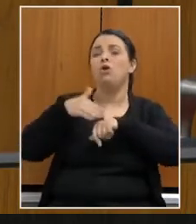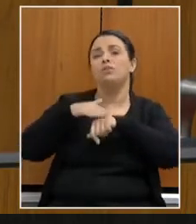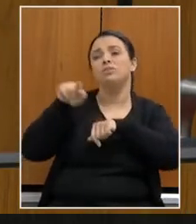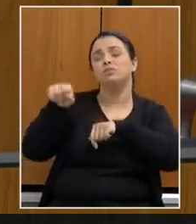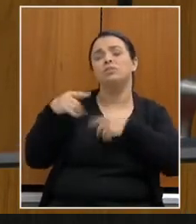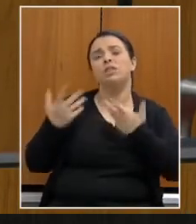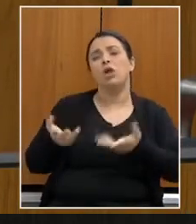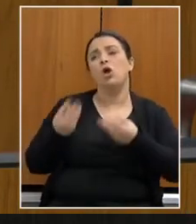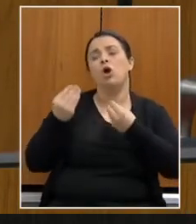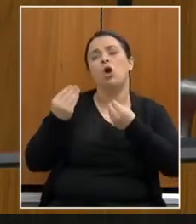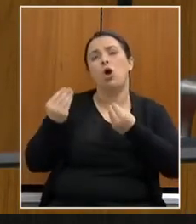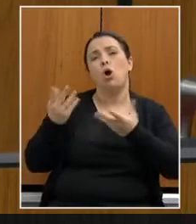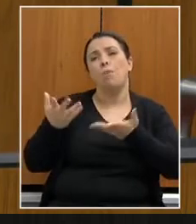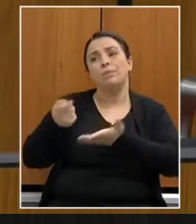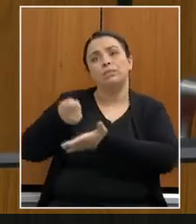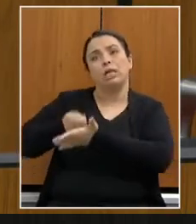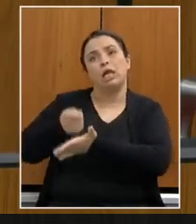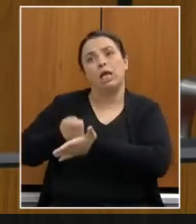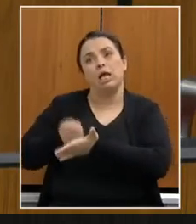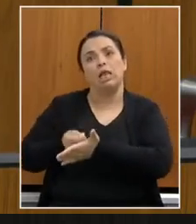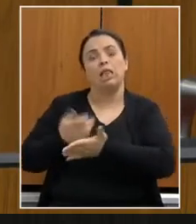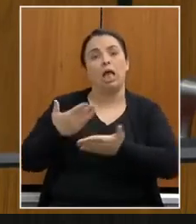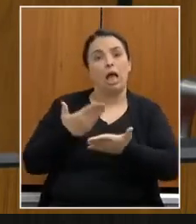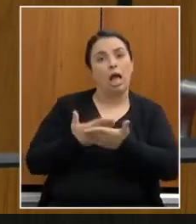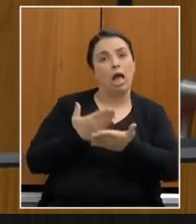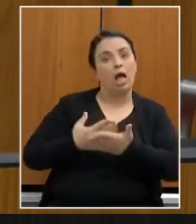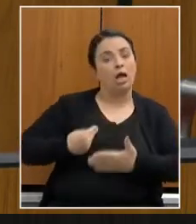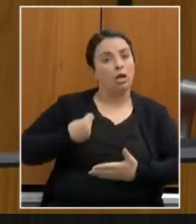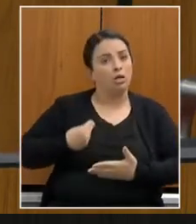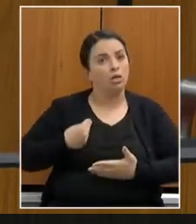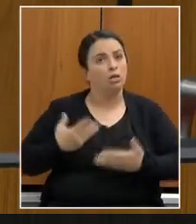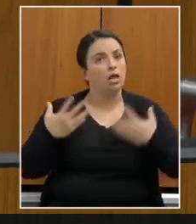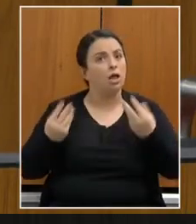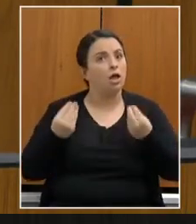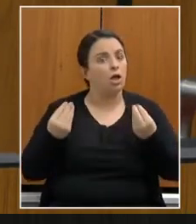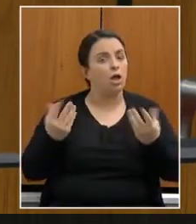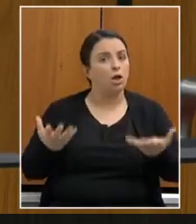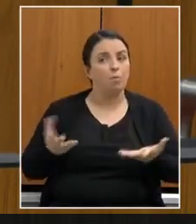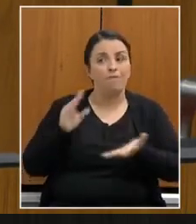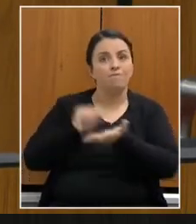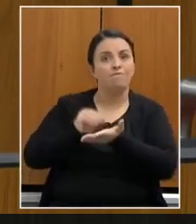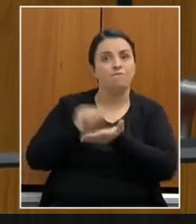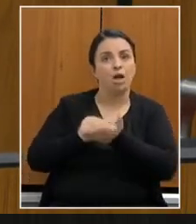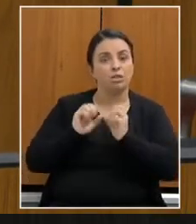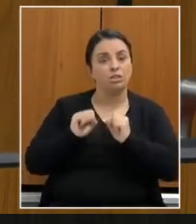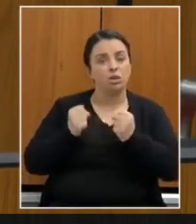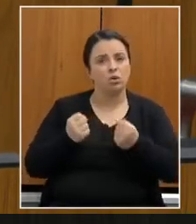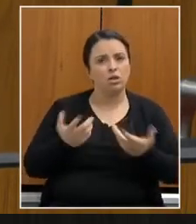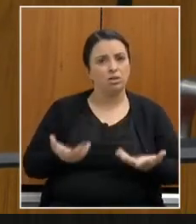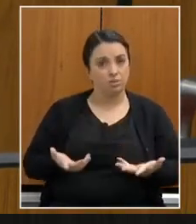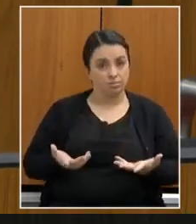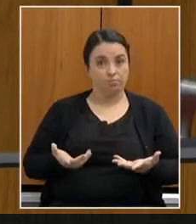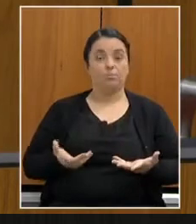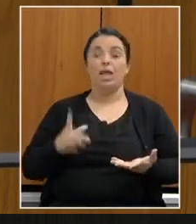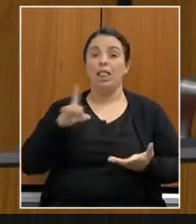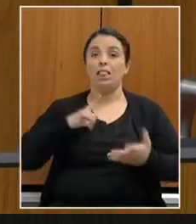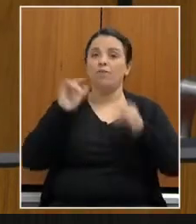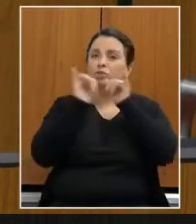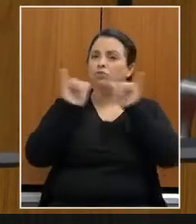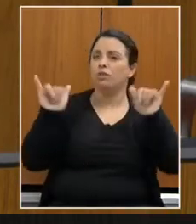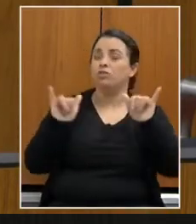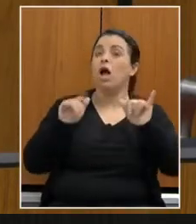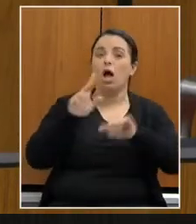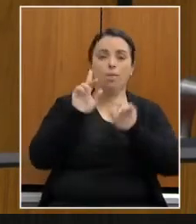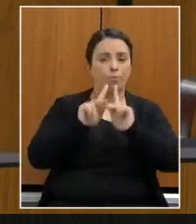rigidez e segurança para o retorno presencial das aulas eu vi um card dizendo que os professores estavam vacinados não estão o processo de